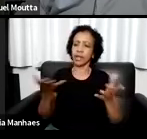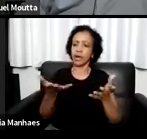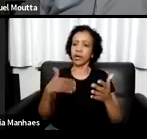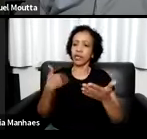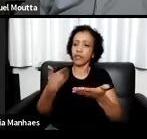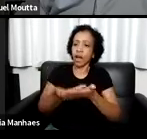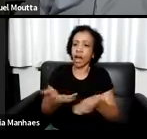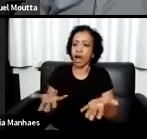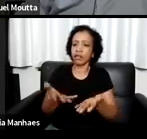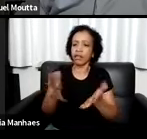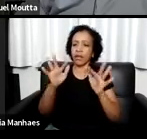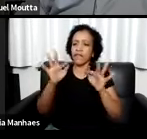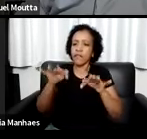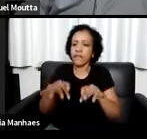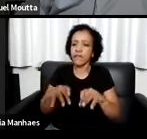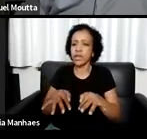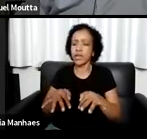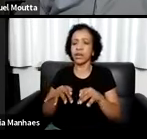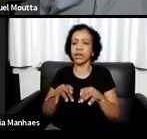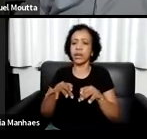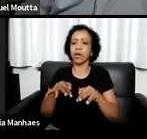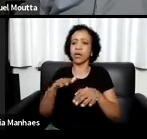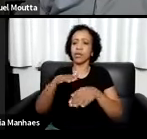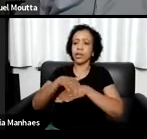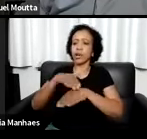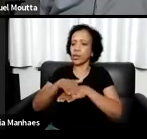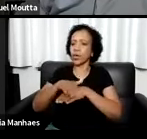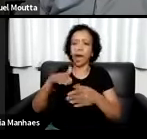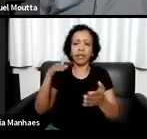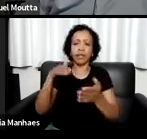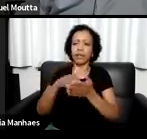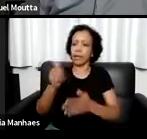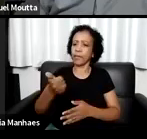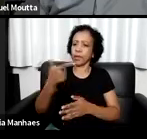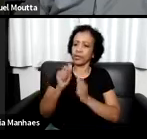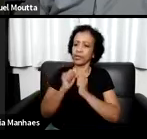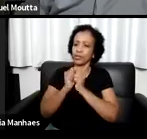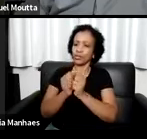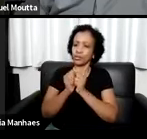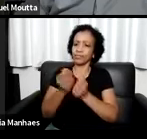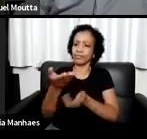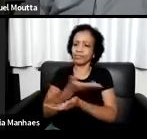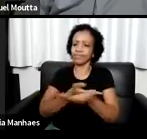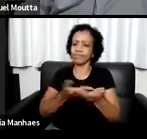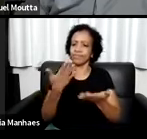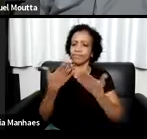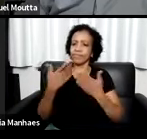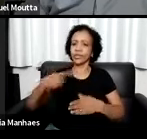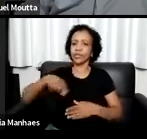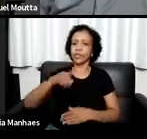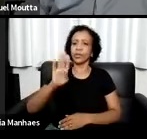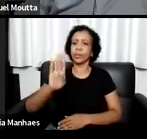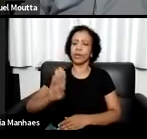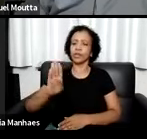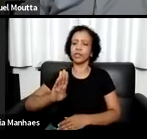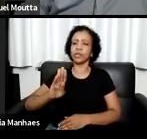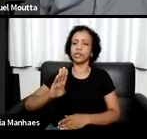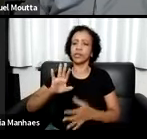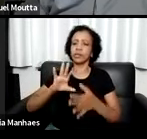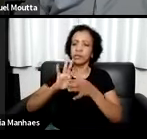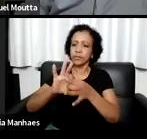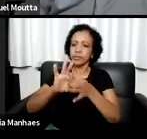o finalzinho agora da noite, né? Até meia-noite, vamos estar juntos aqui, nós, batistas, unidos em oração. Sei que tem